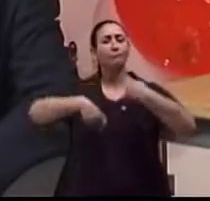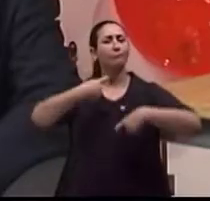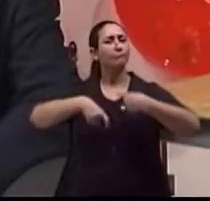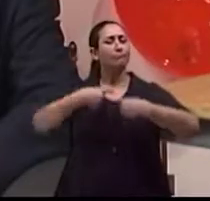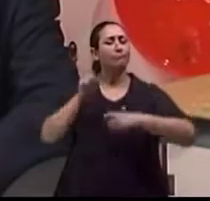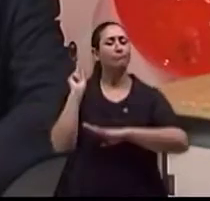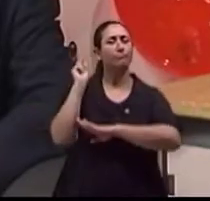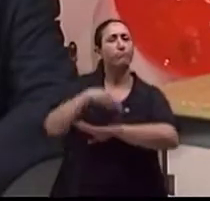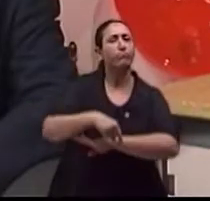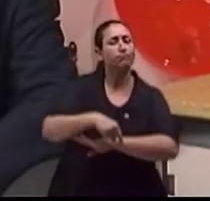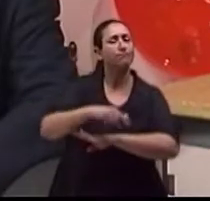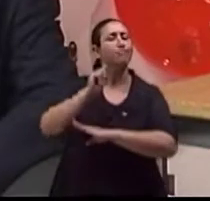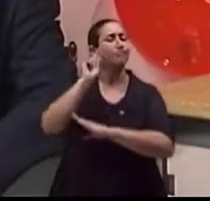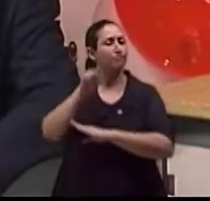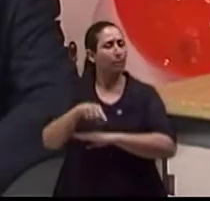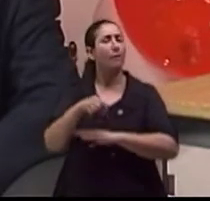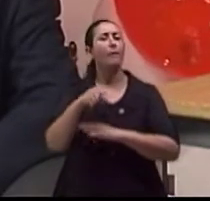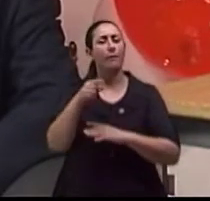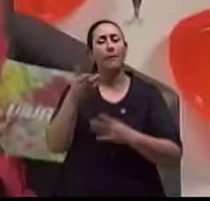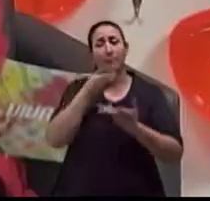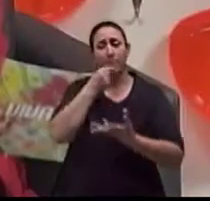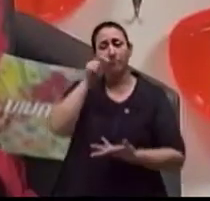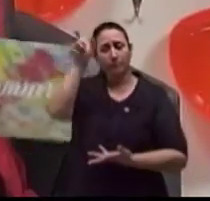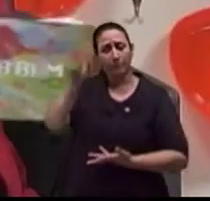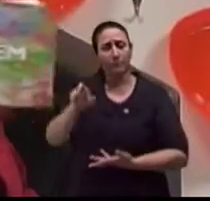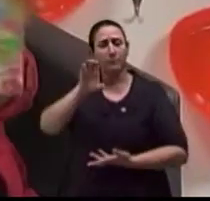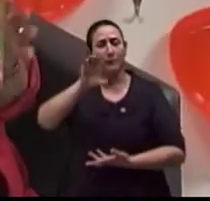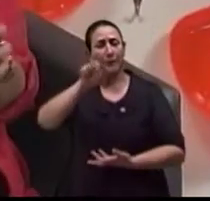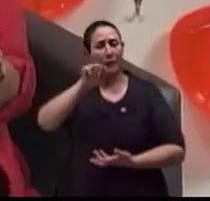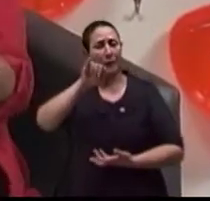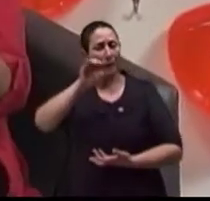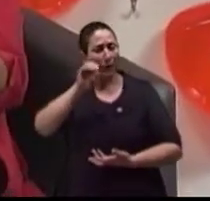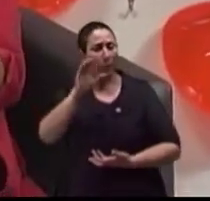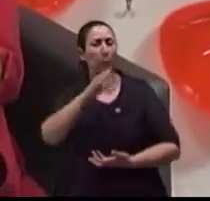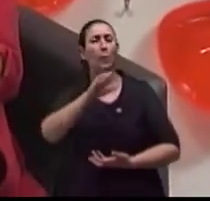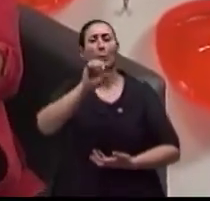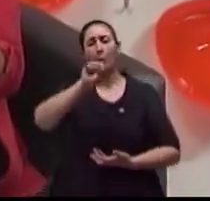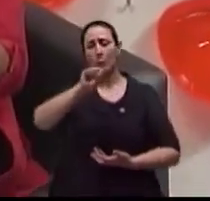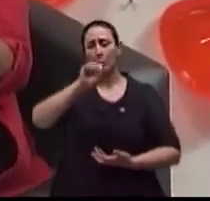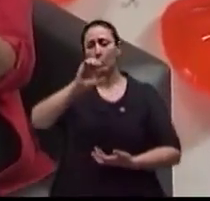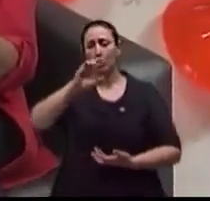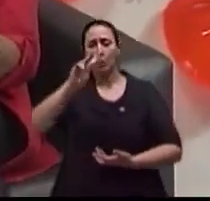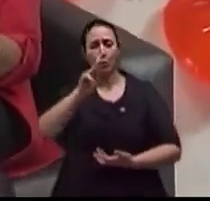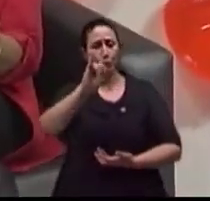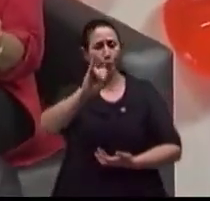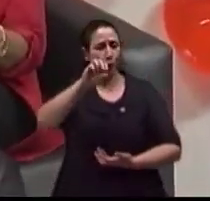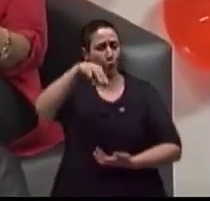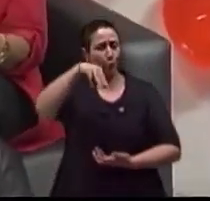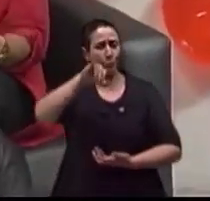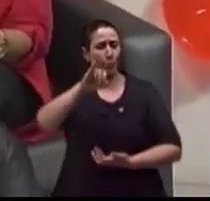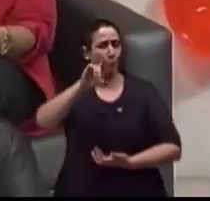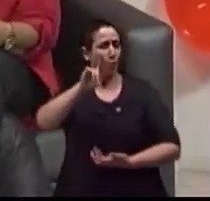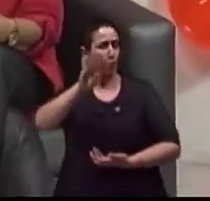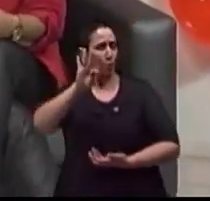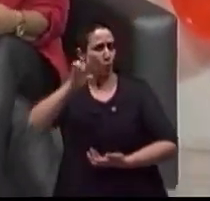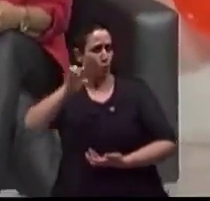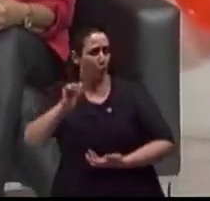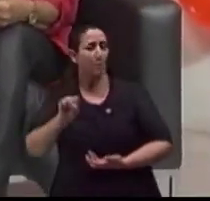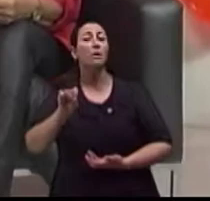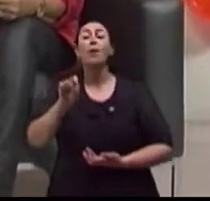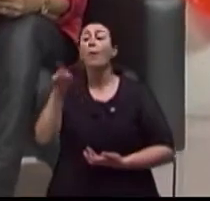médico urologista do Hospital Moinhos de Vento Caio Schmidt e a gente está trazendo informações